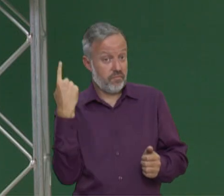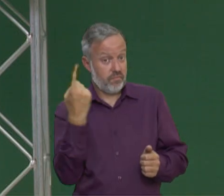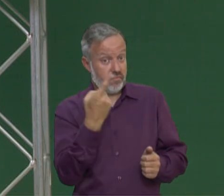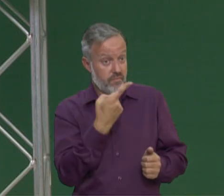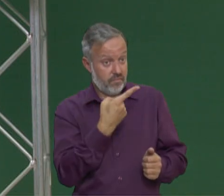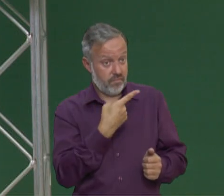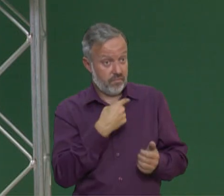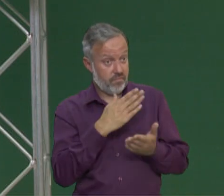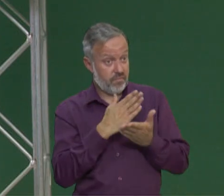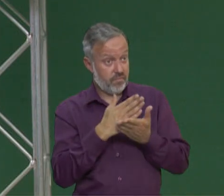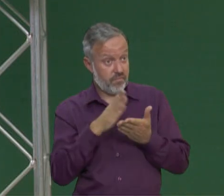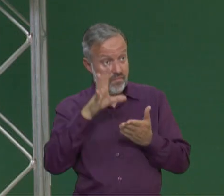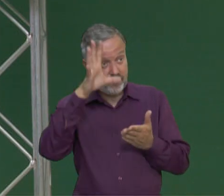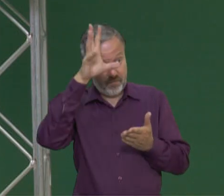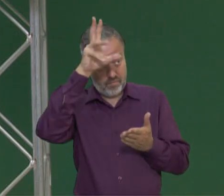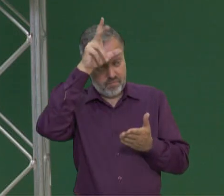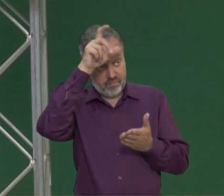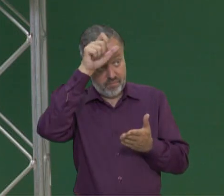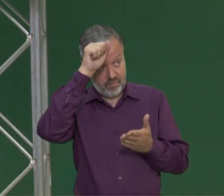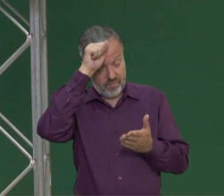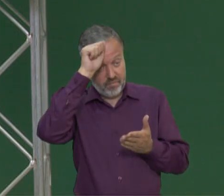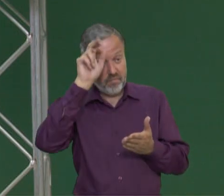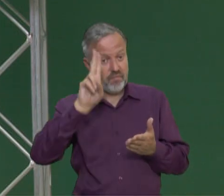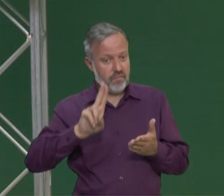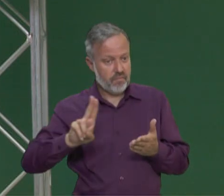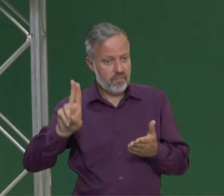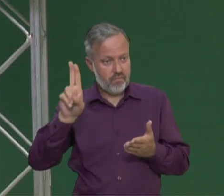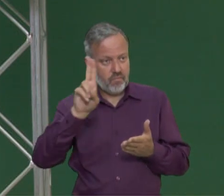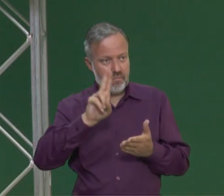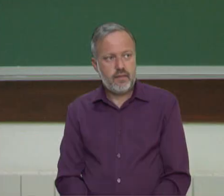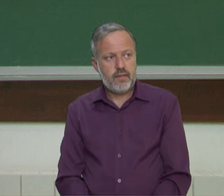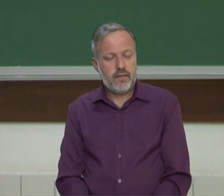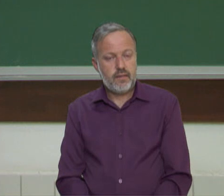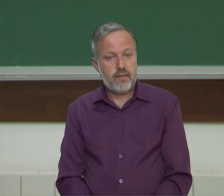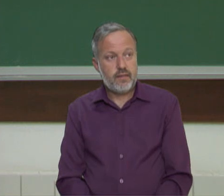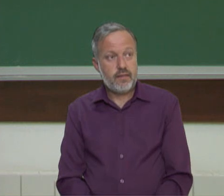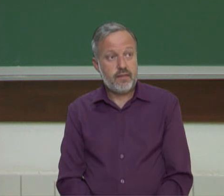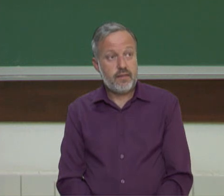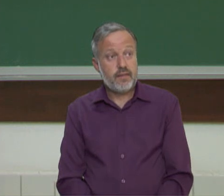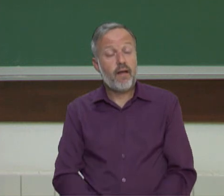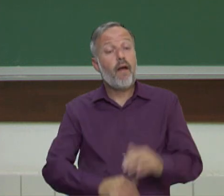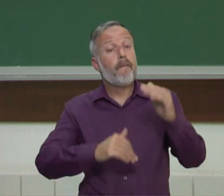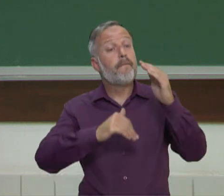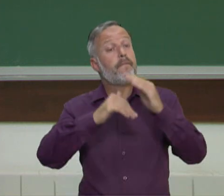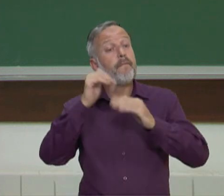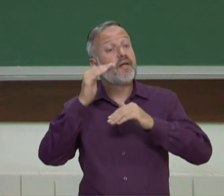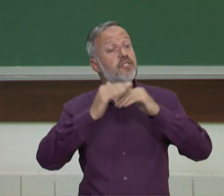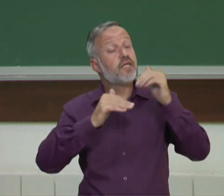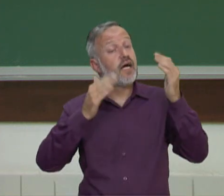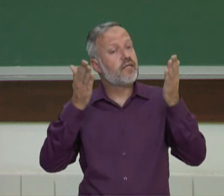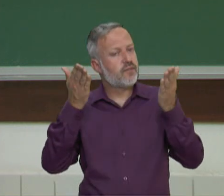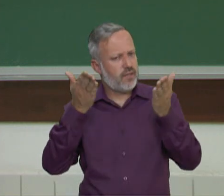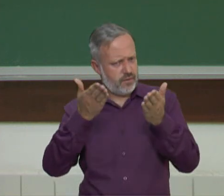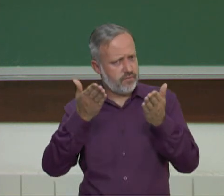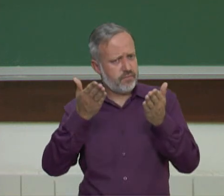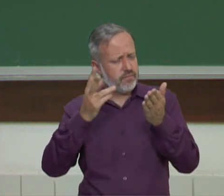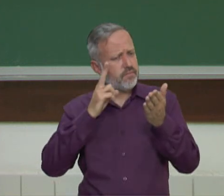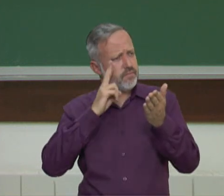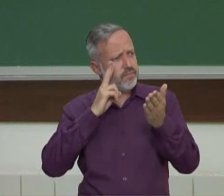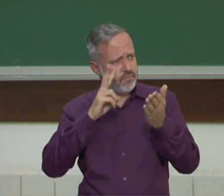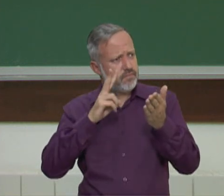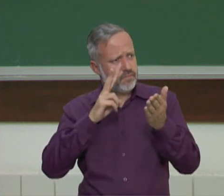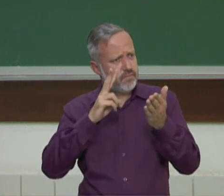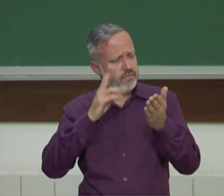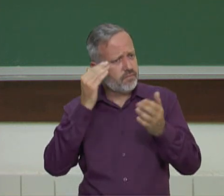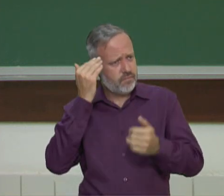aprendendo, temos que fazer uso integral, inclusive da pontuação. Practice time. Vamos praticar para ver se